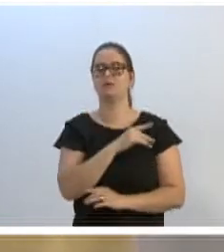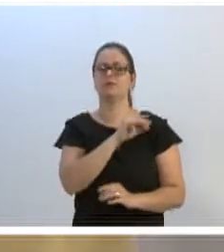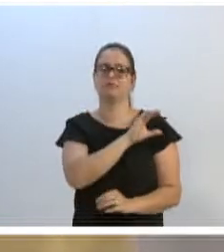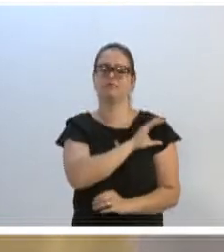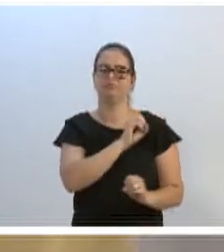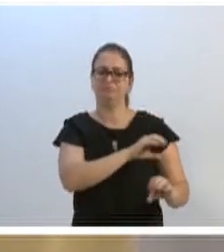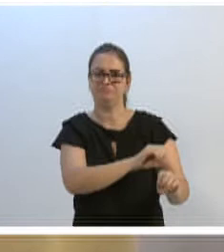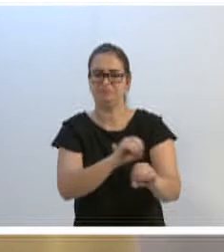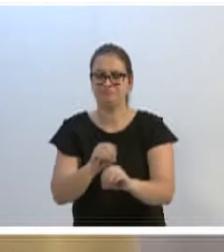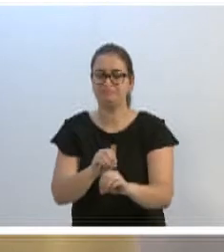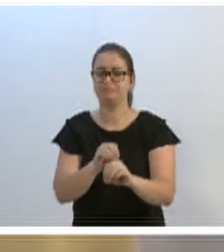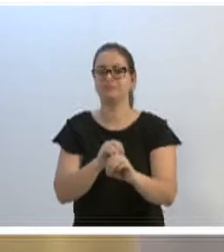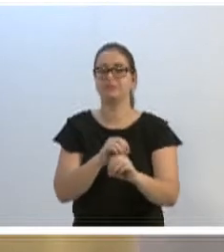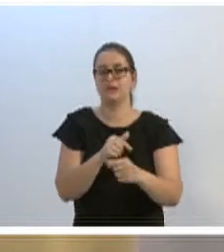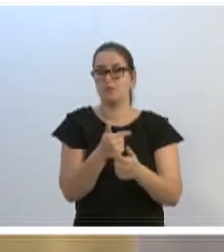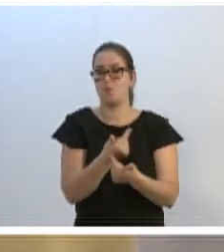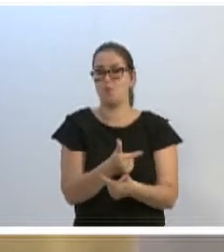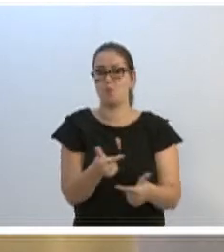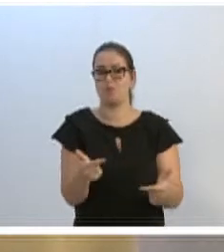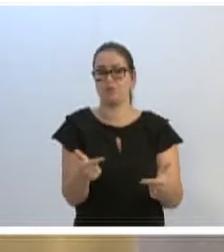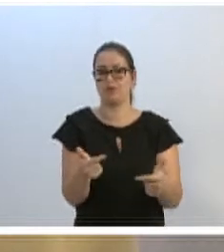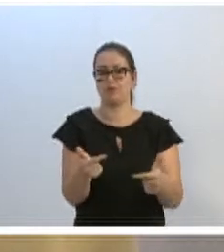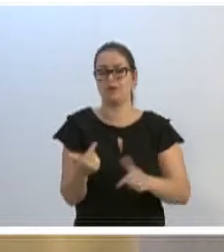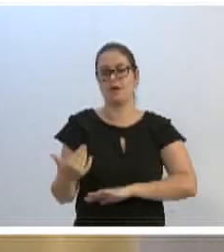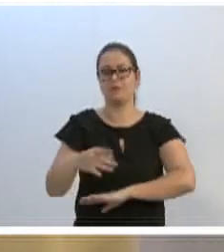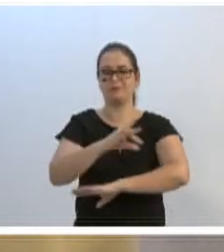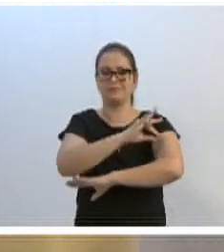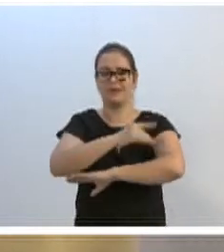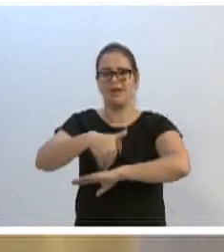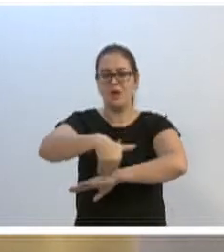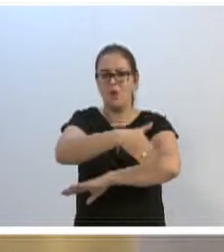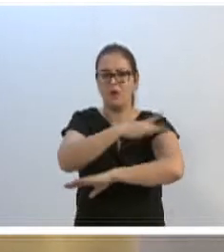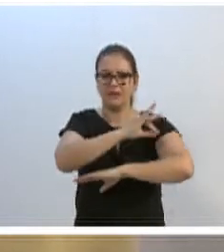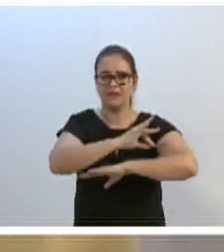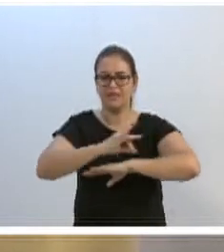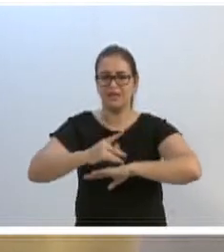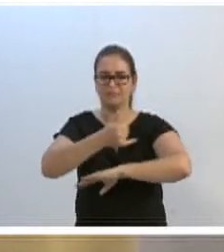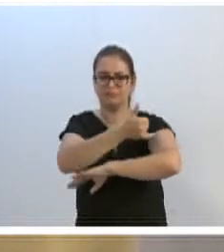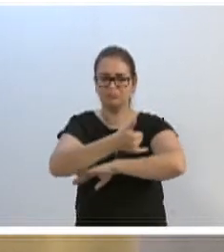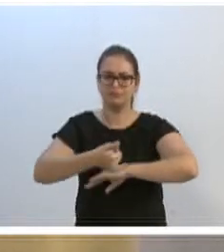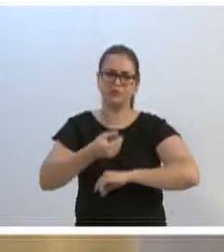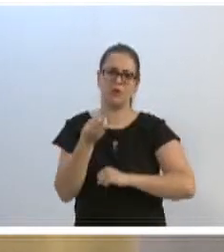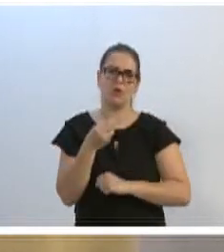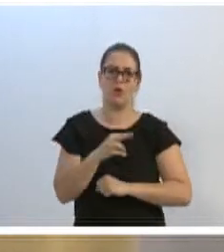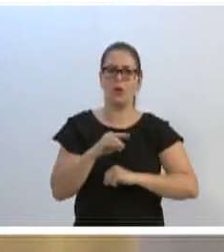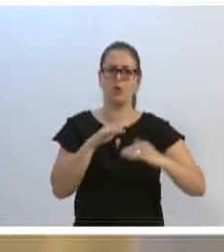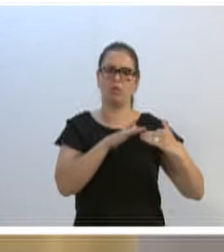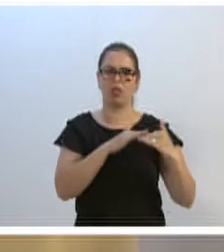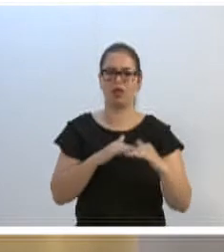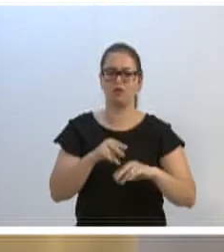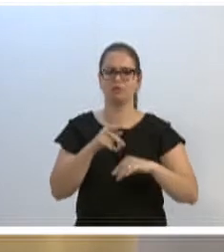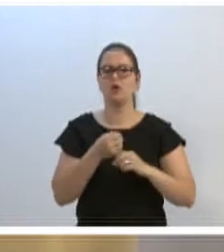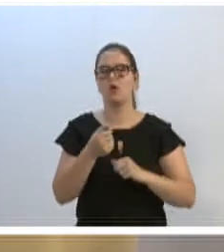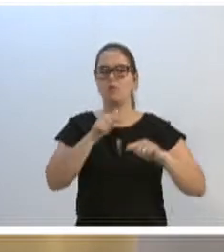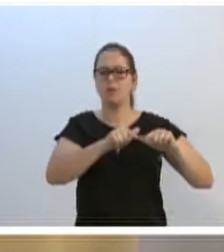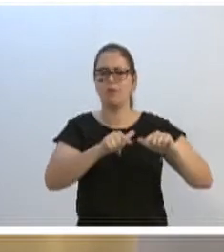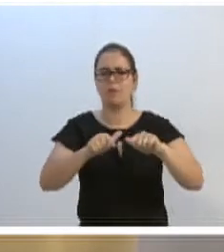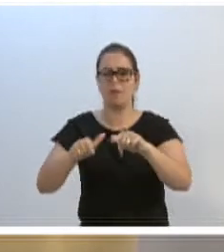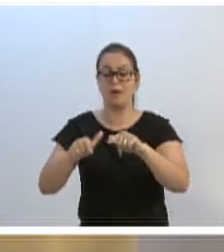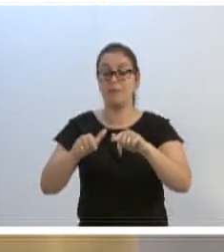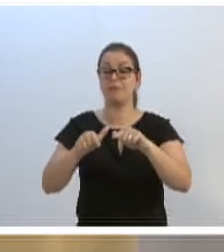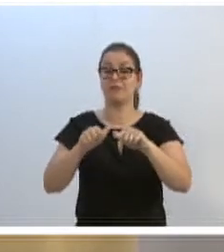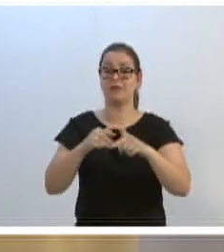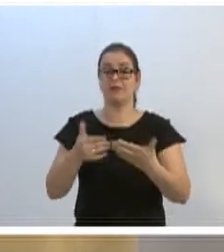educandários que estão sem a sua pavimentação, seja ela asfalto, paralelepípedo, até mesmo lajota,